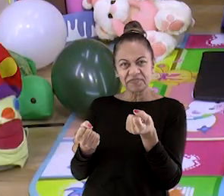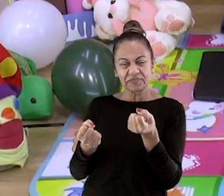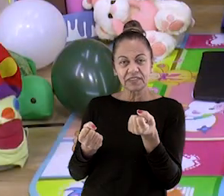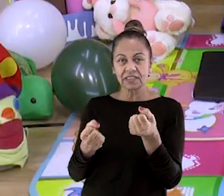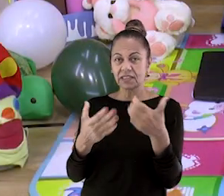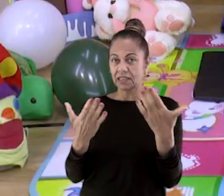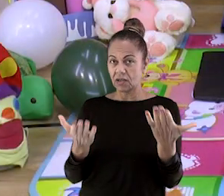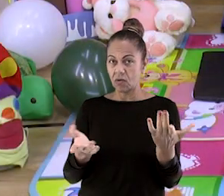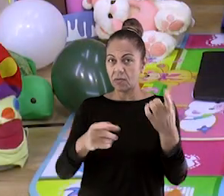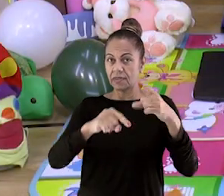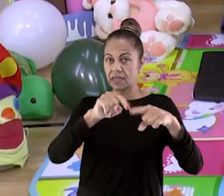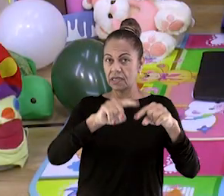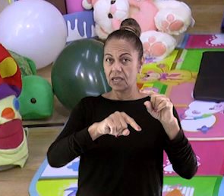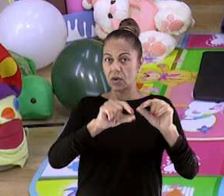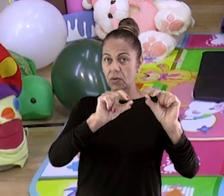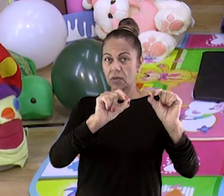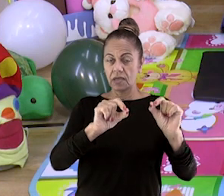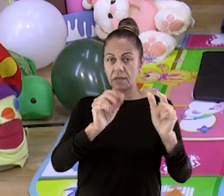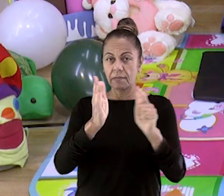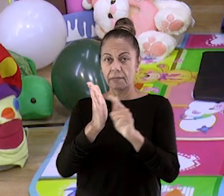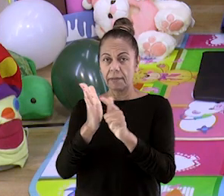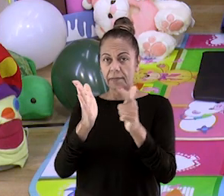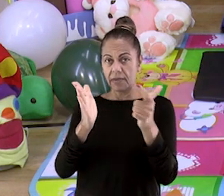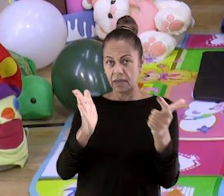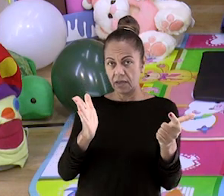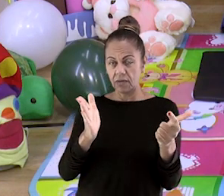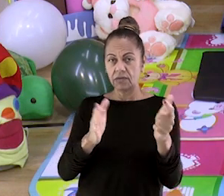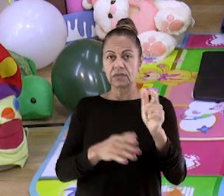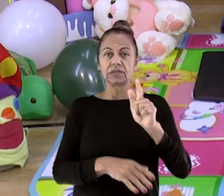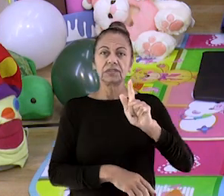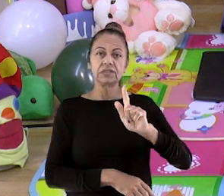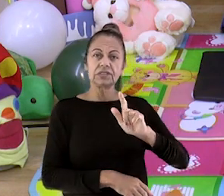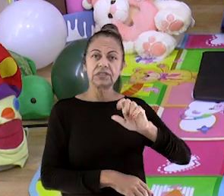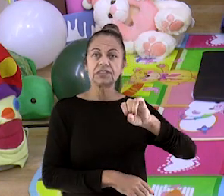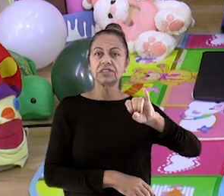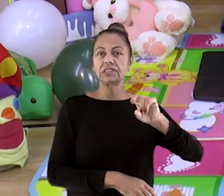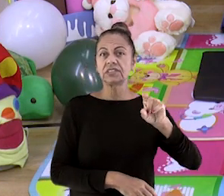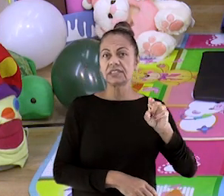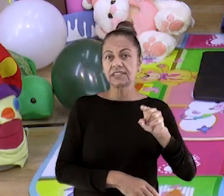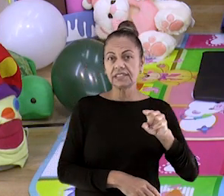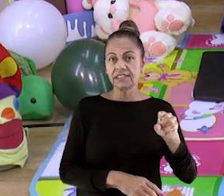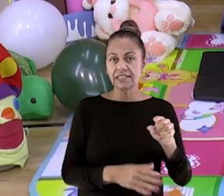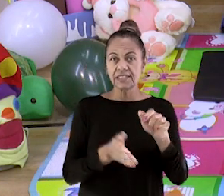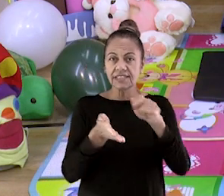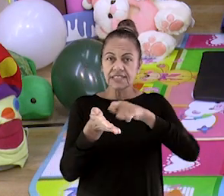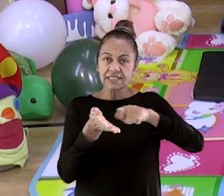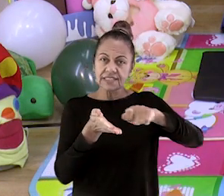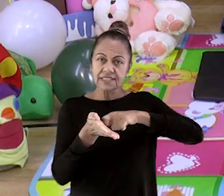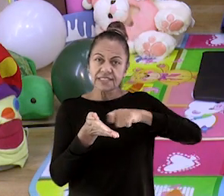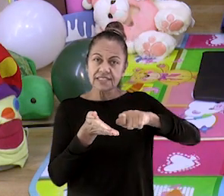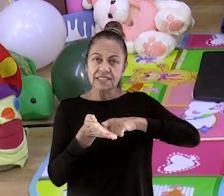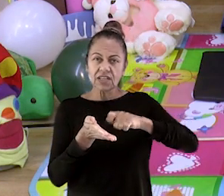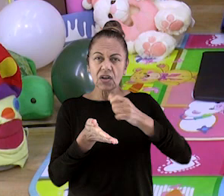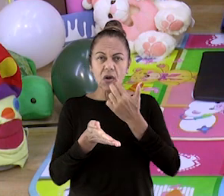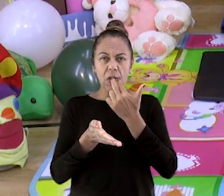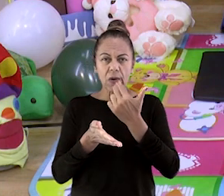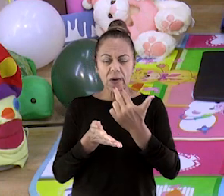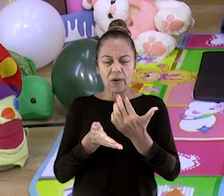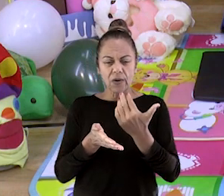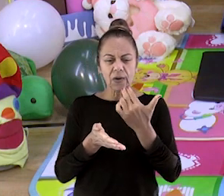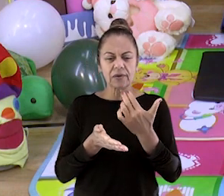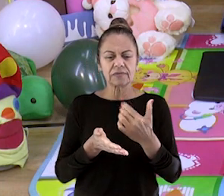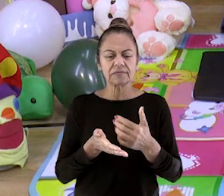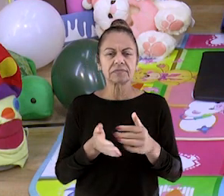papel na mão giz de cera então o que que eu vou fazer primeiro